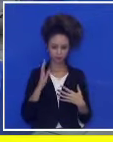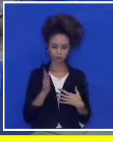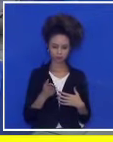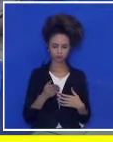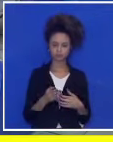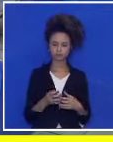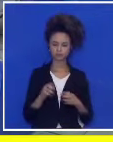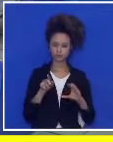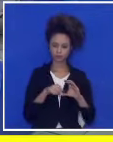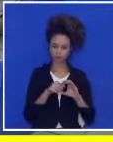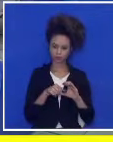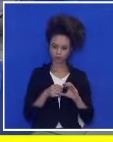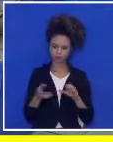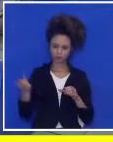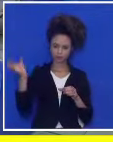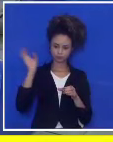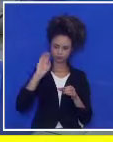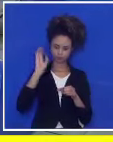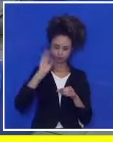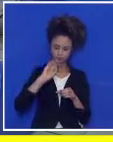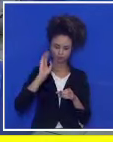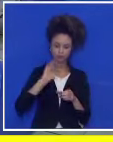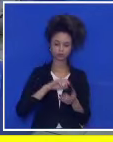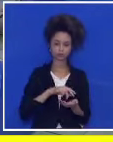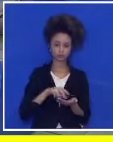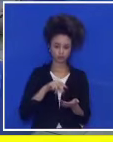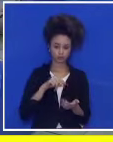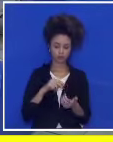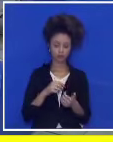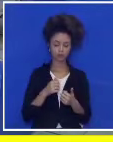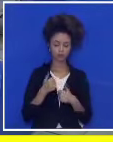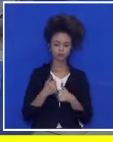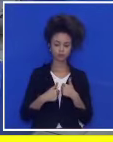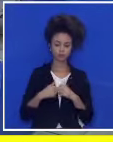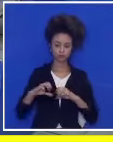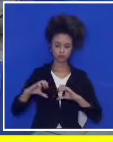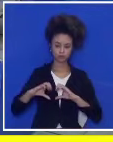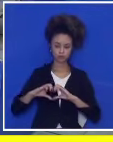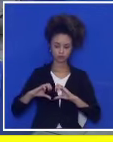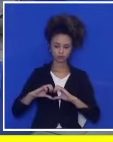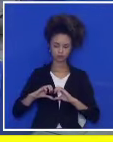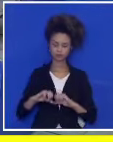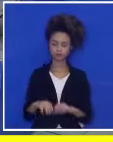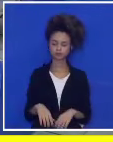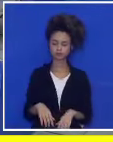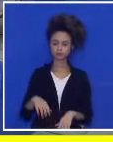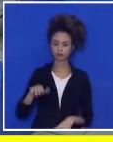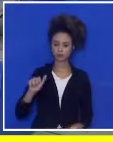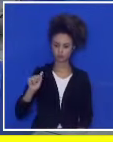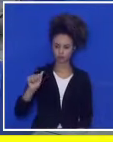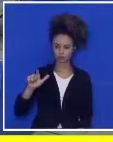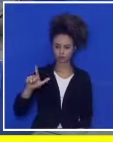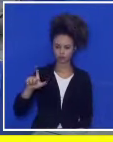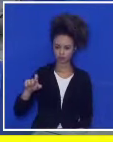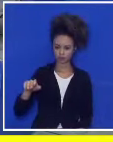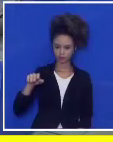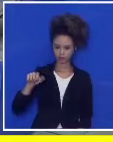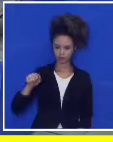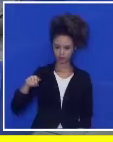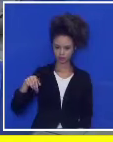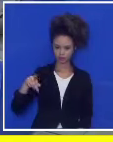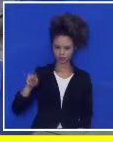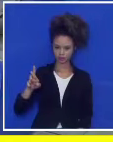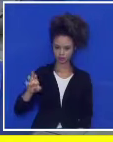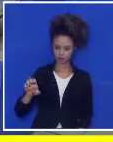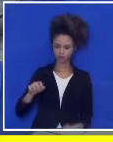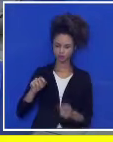o globo será reabastecido agora para o sorteio do Time do Coração. O Alexandre, nosso colega da Caixa, e a Evelyn, nossa